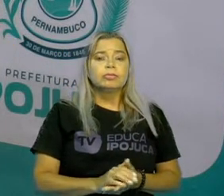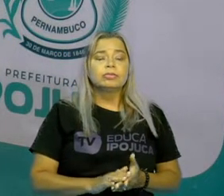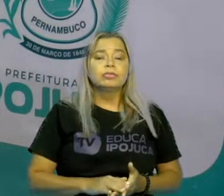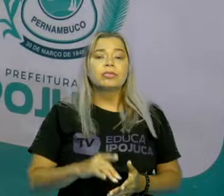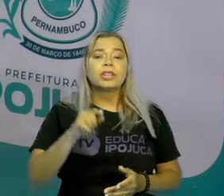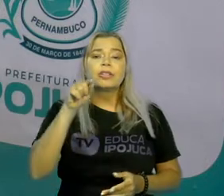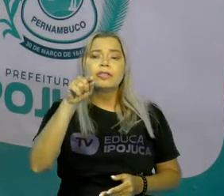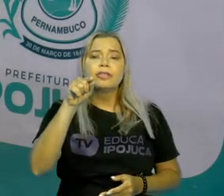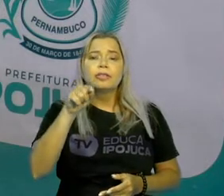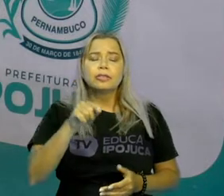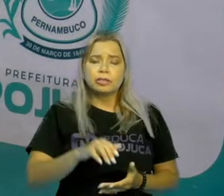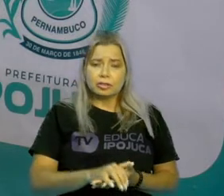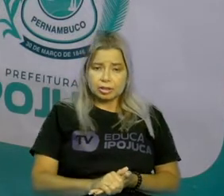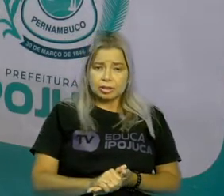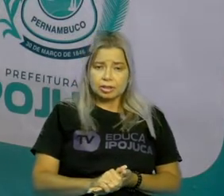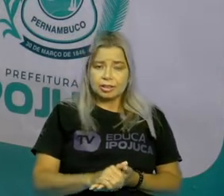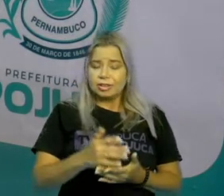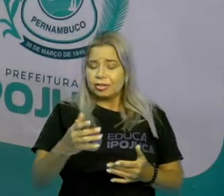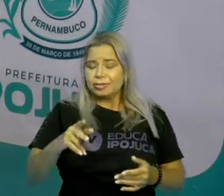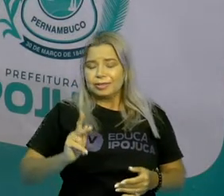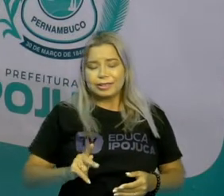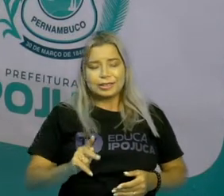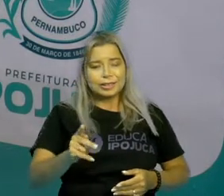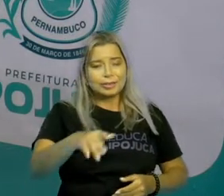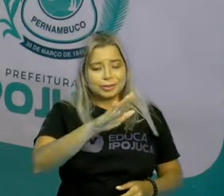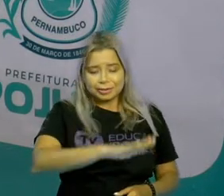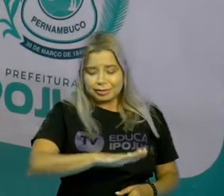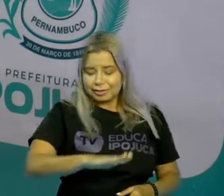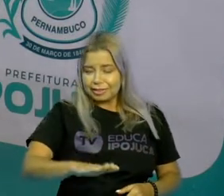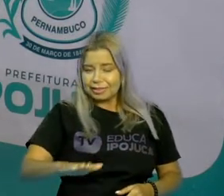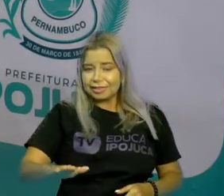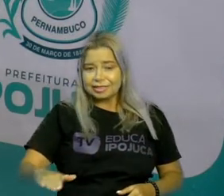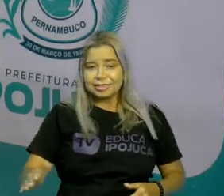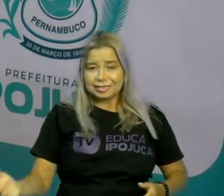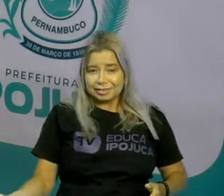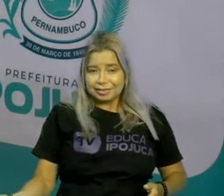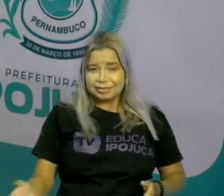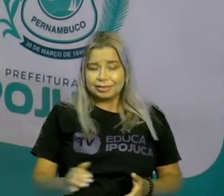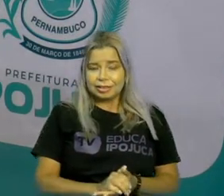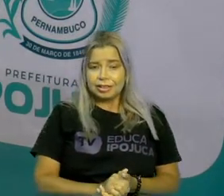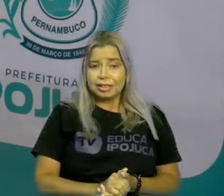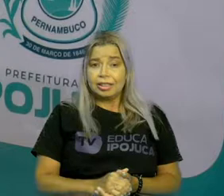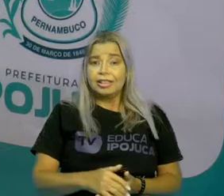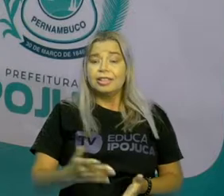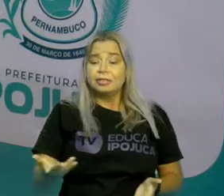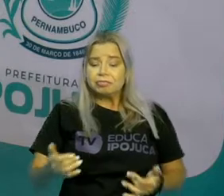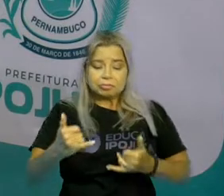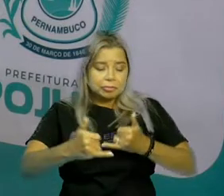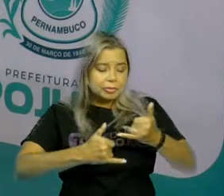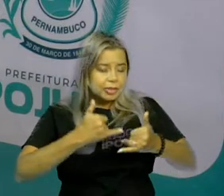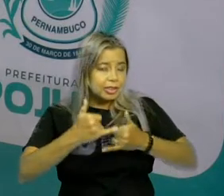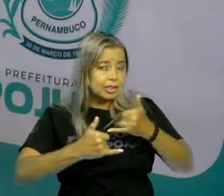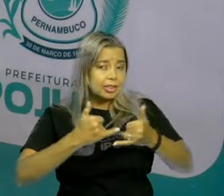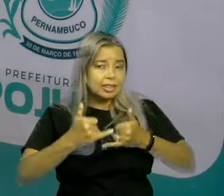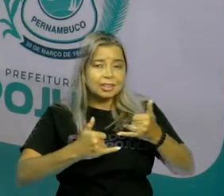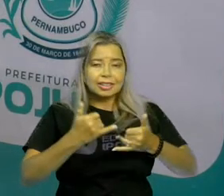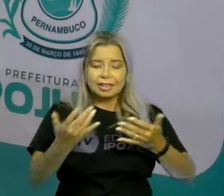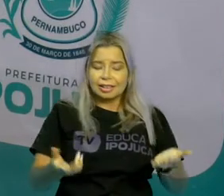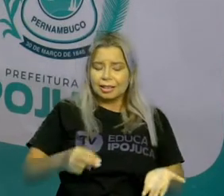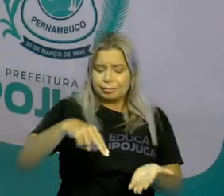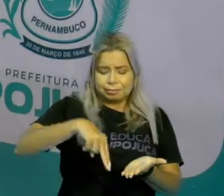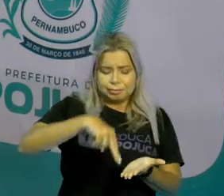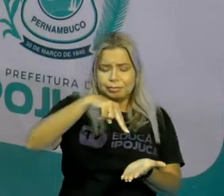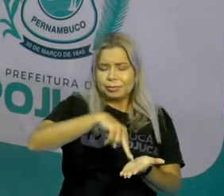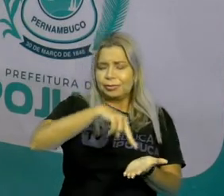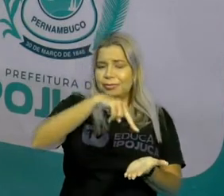Gente, quem aqui nunca foi criança? Quem aqui nunca teve um momento de brincadeira? De se divertir, de pular,